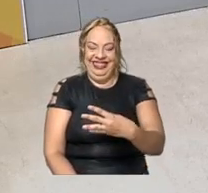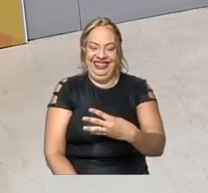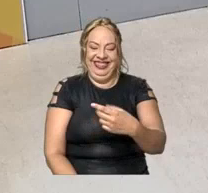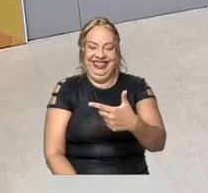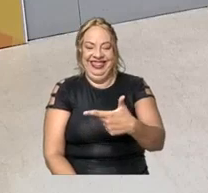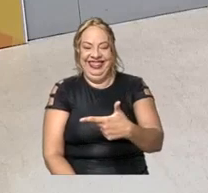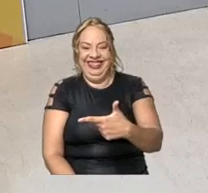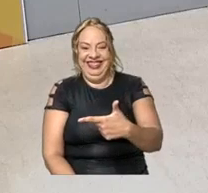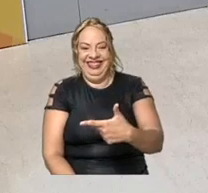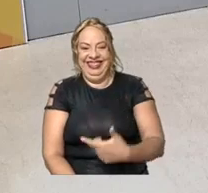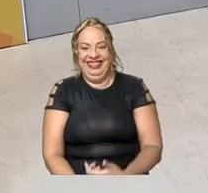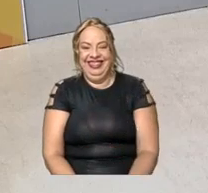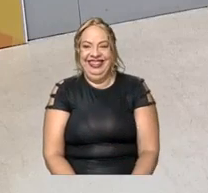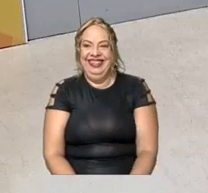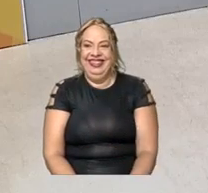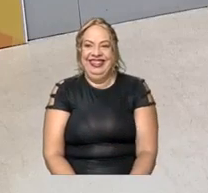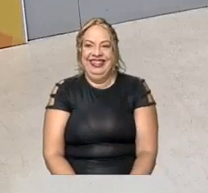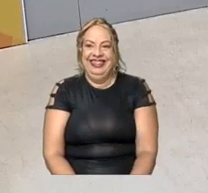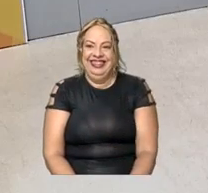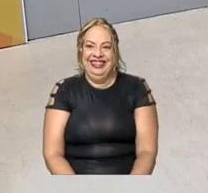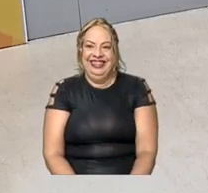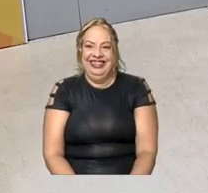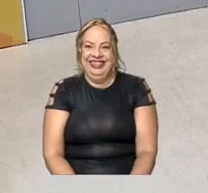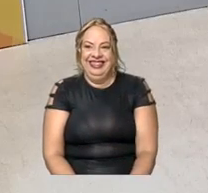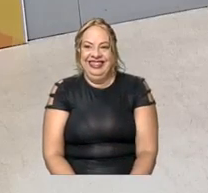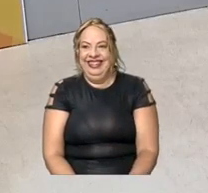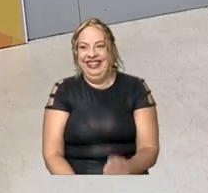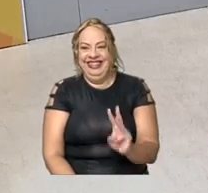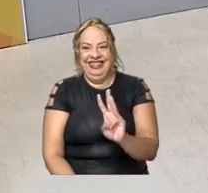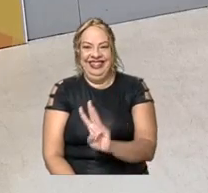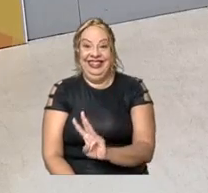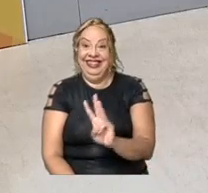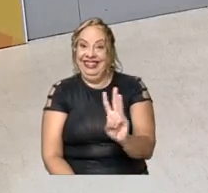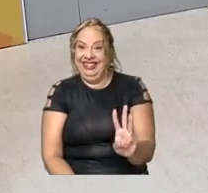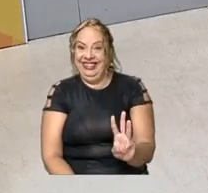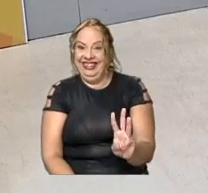42, 42. Olha aí, olha aí.